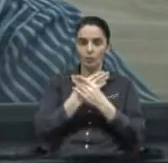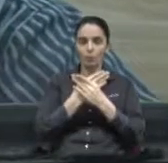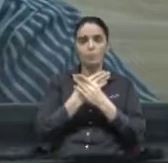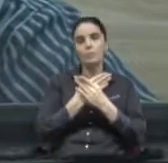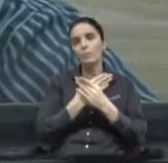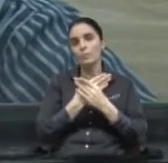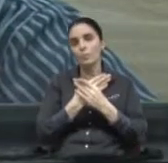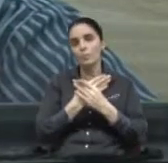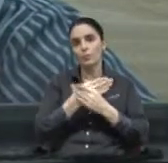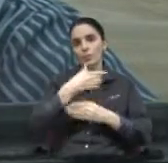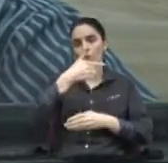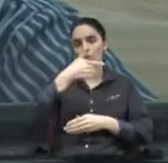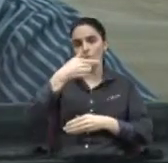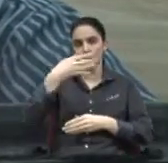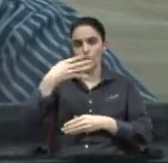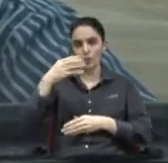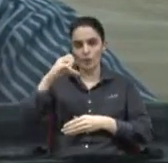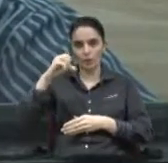número